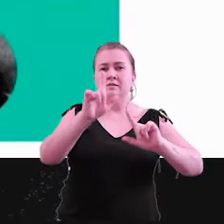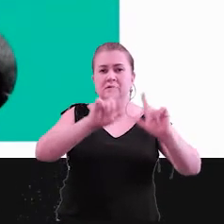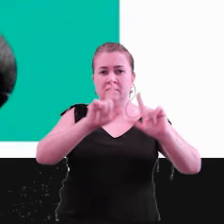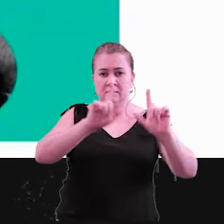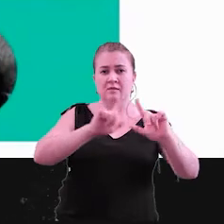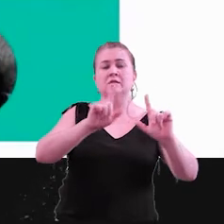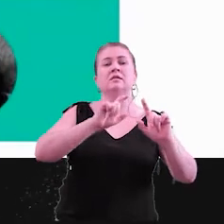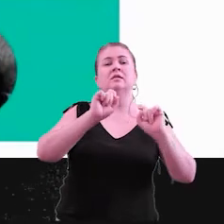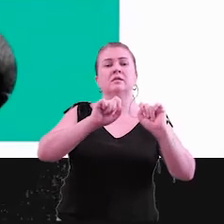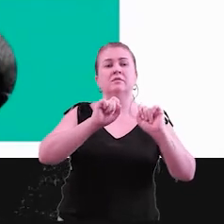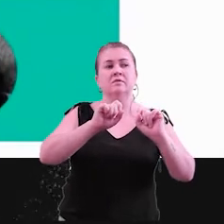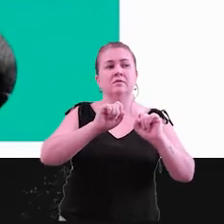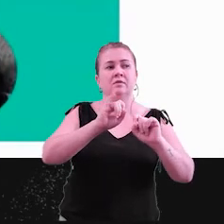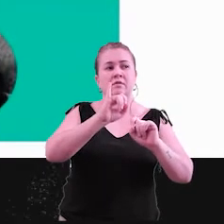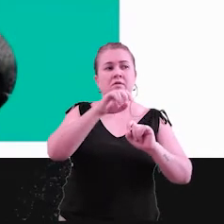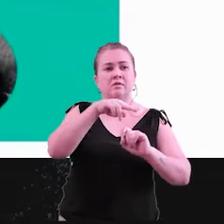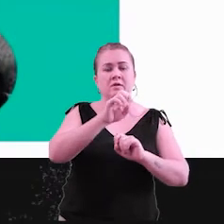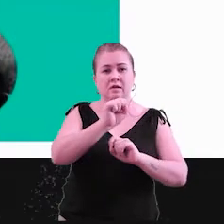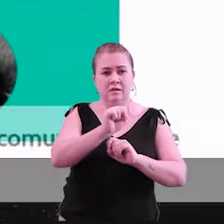muito